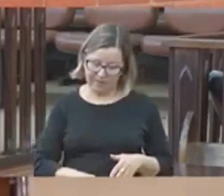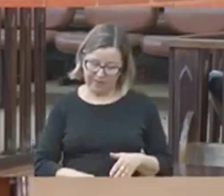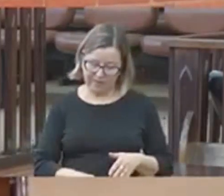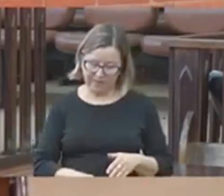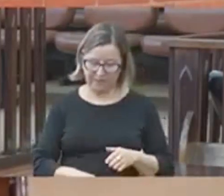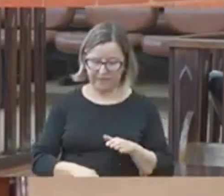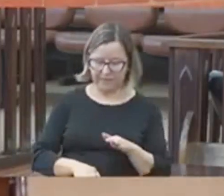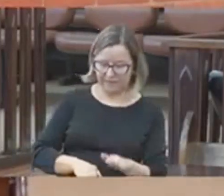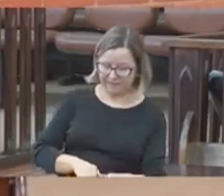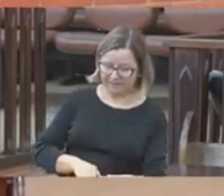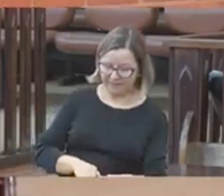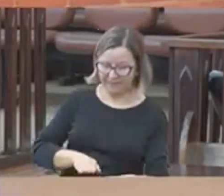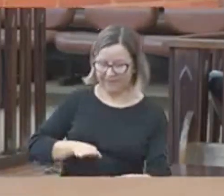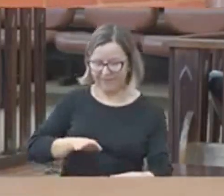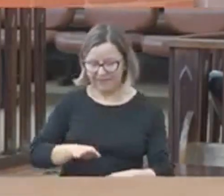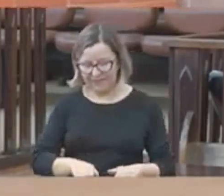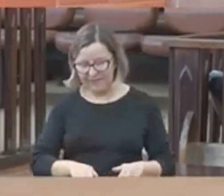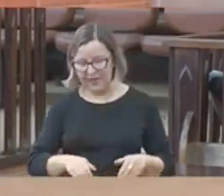apoio, eu vou cair.